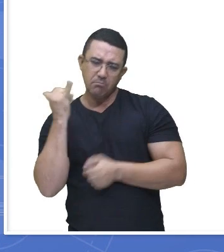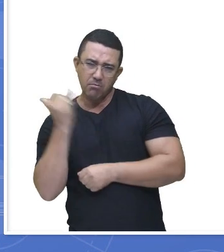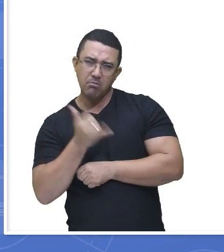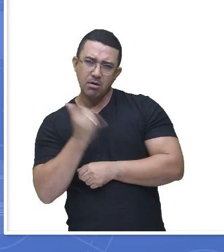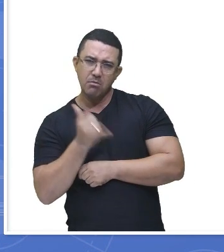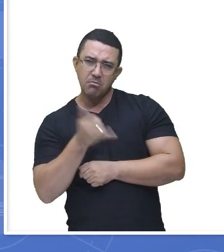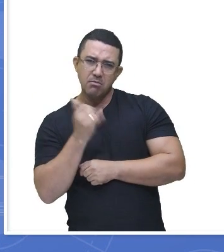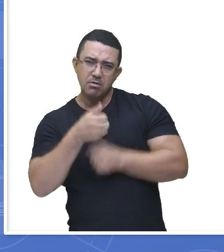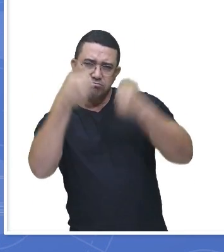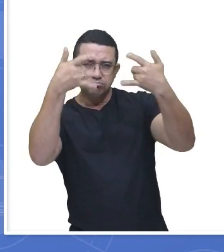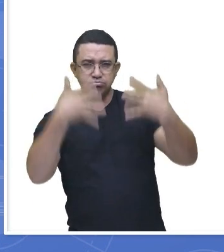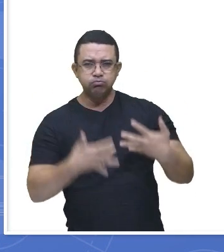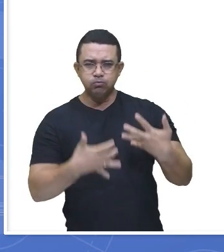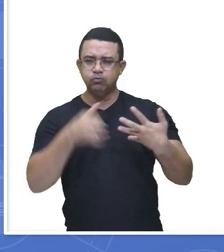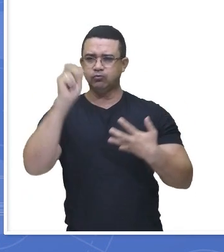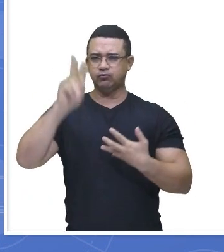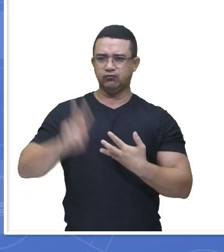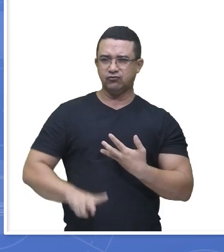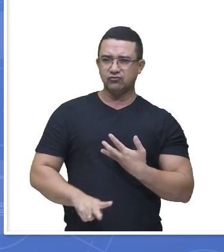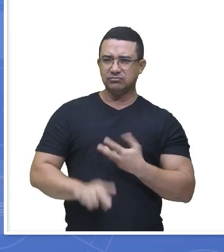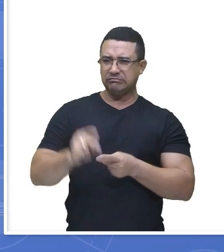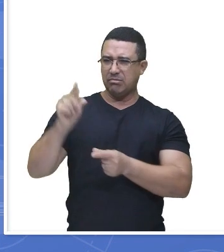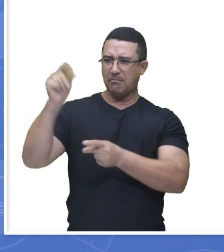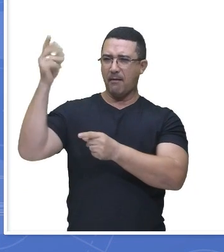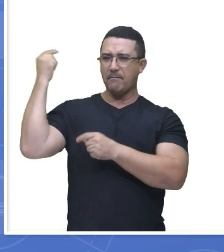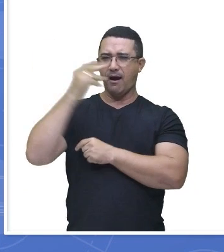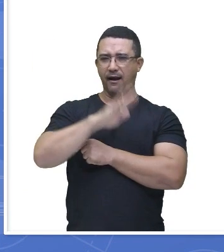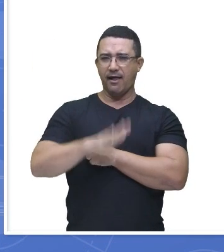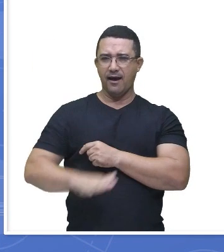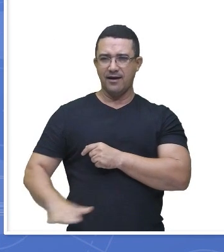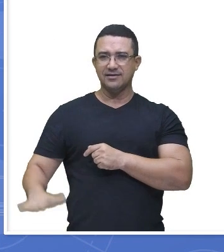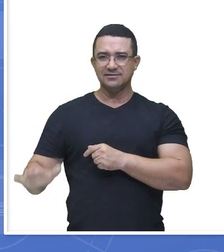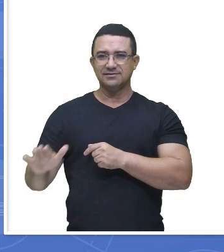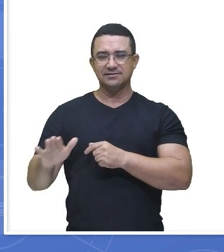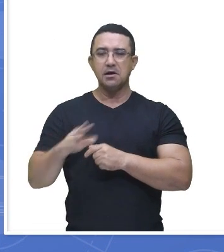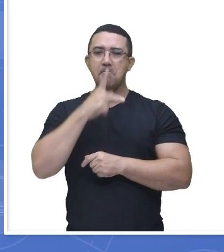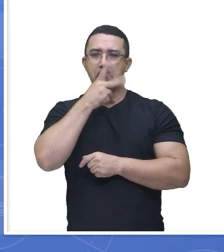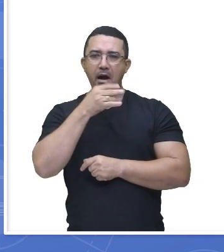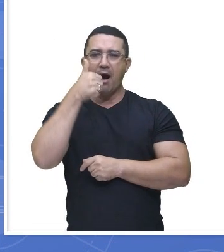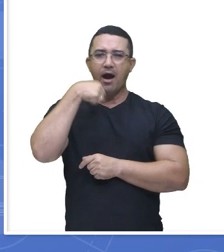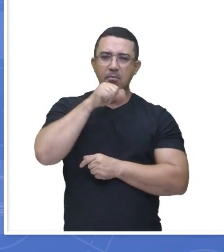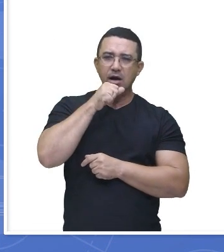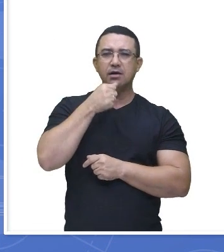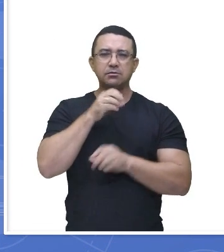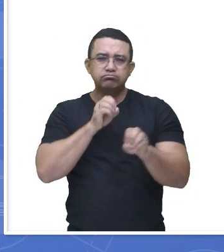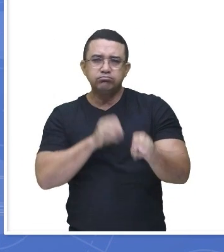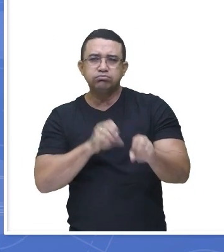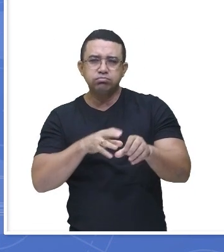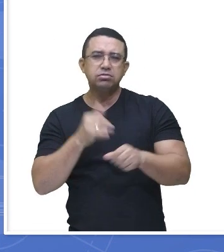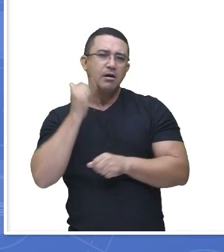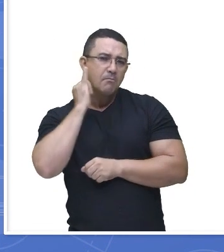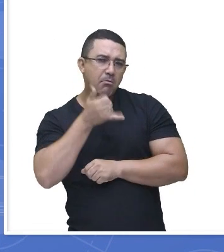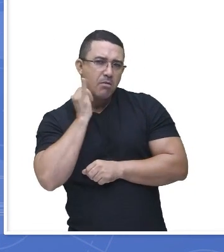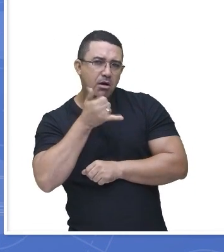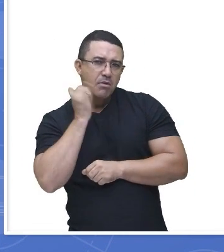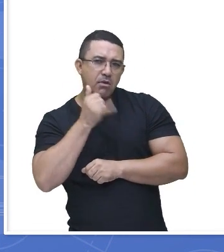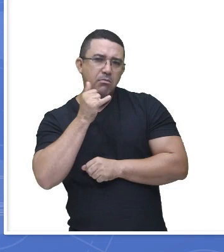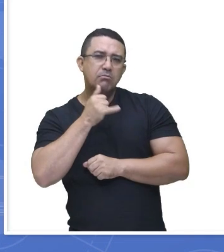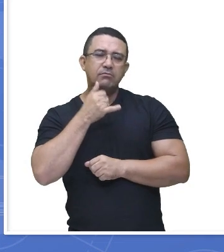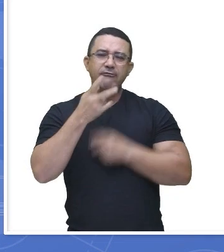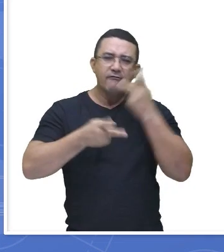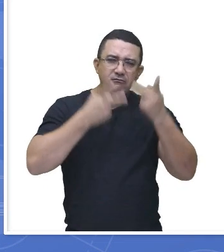foi? Desde nuestra niñez, desde a infância, a partir de casa do pai e da mãe. Observa bem